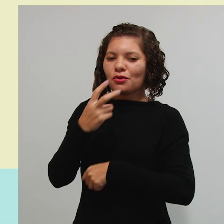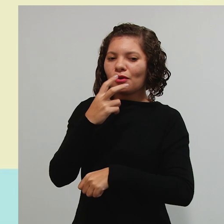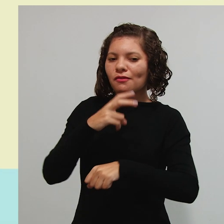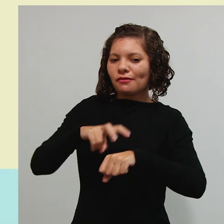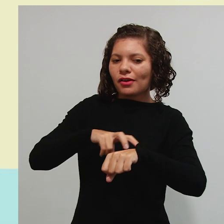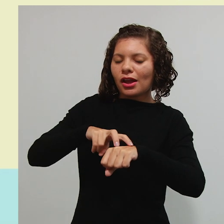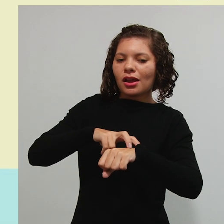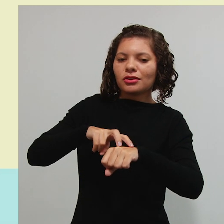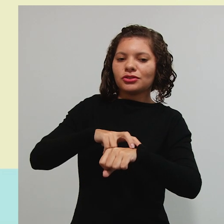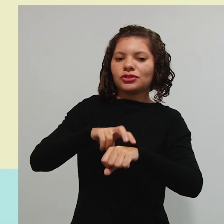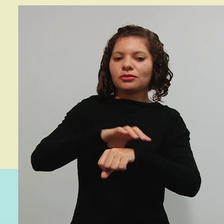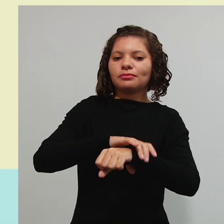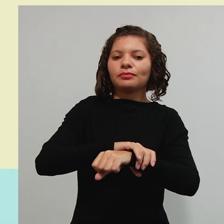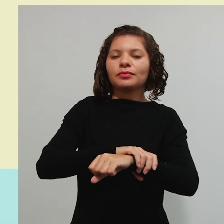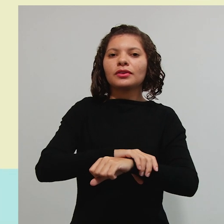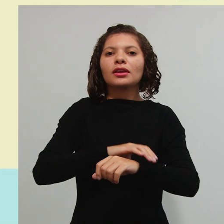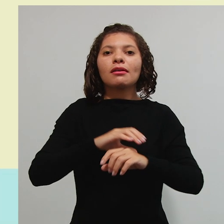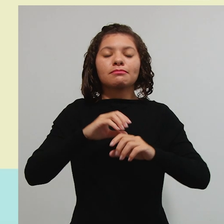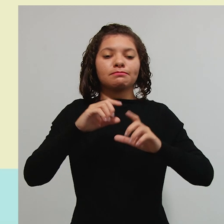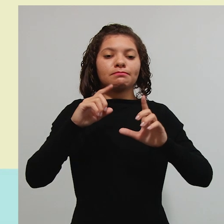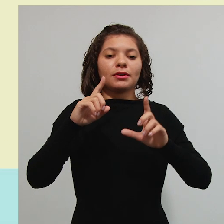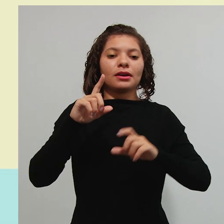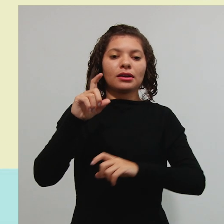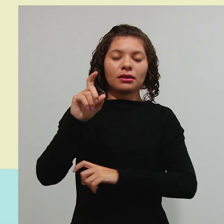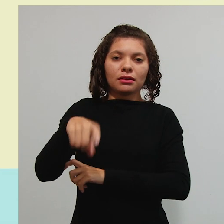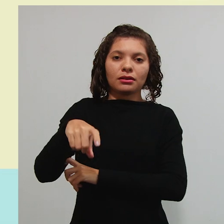são interativos. Então, você clicar, você vai ter